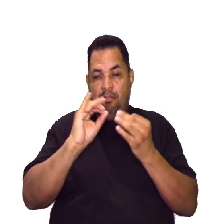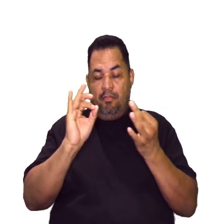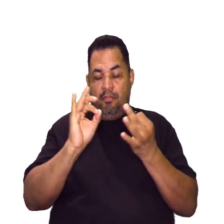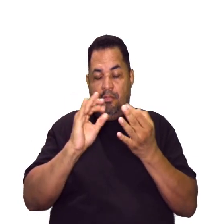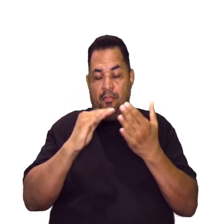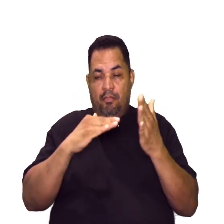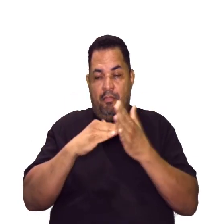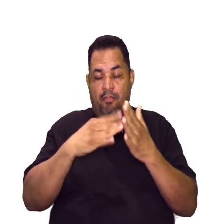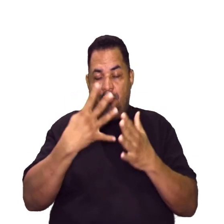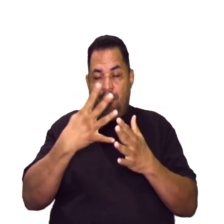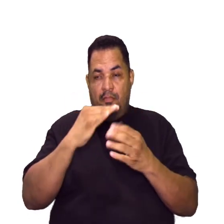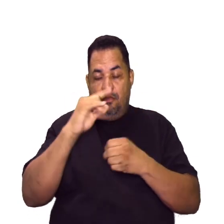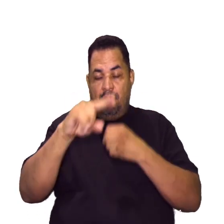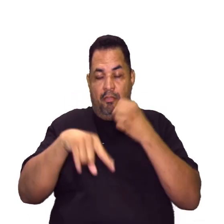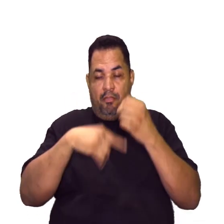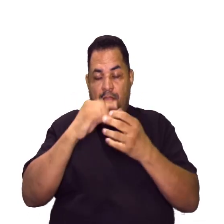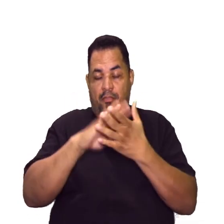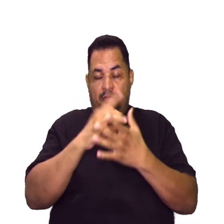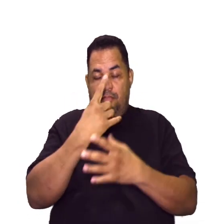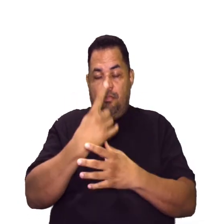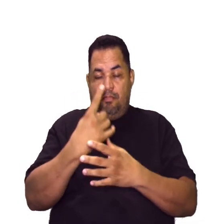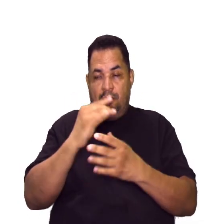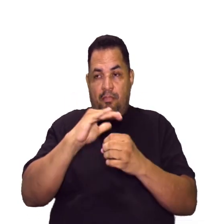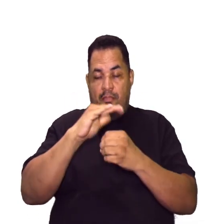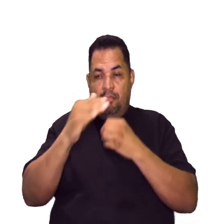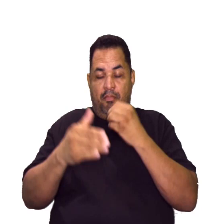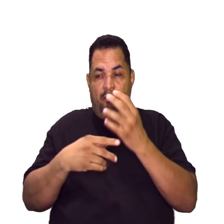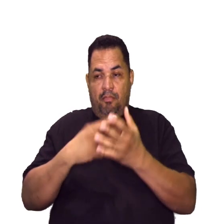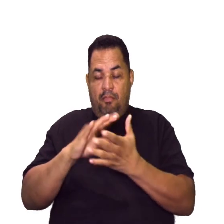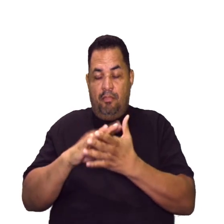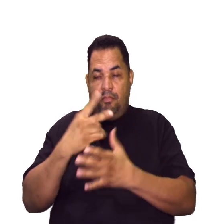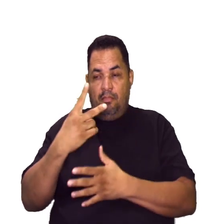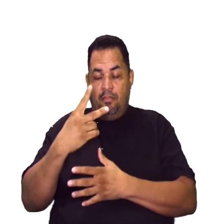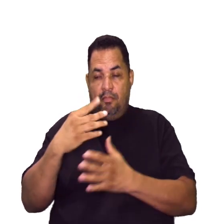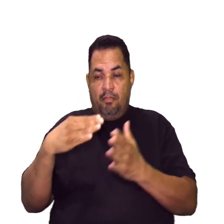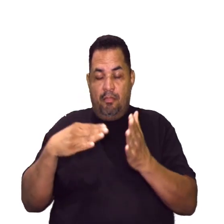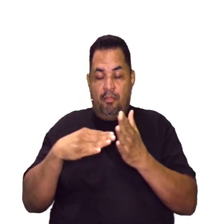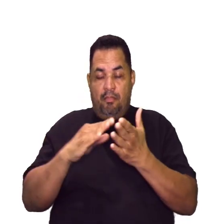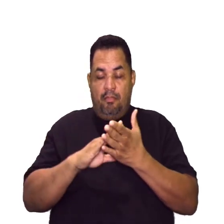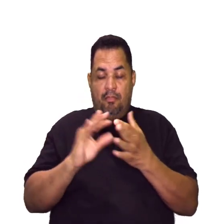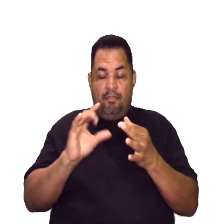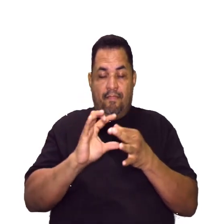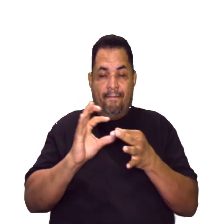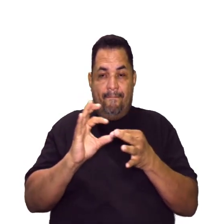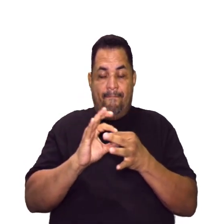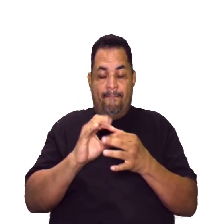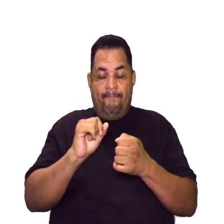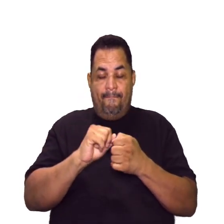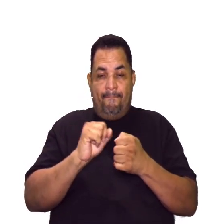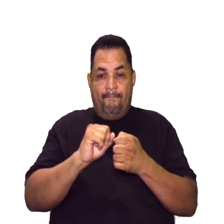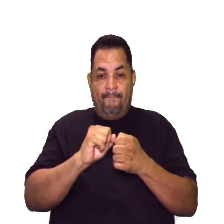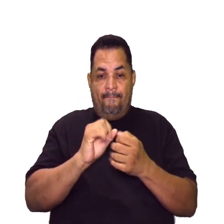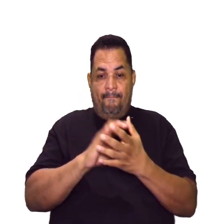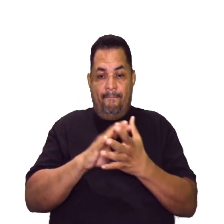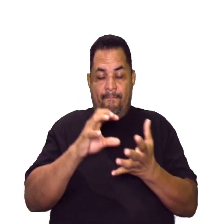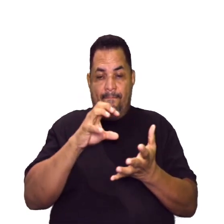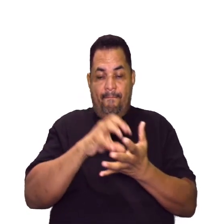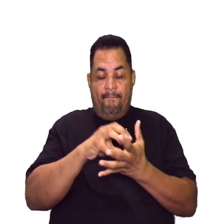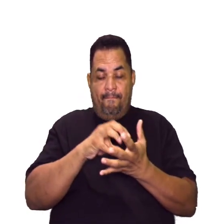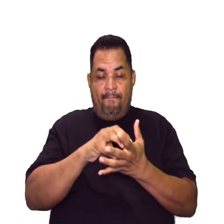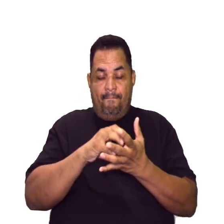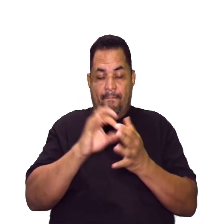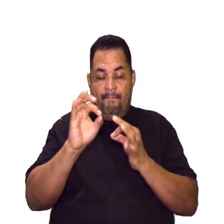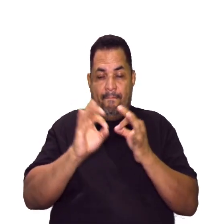elétrons na última camada, cada hidrogênio, 2 elétrons fazendo ligações entre si. O átomo central é o